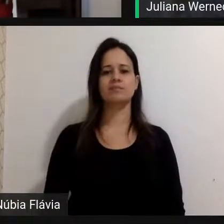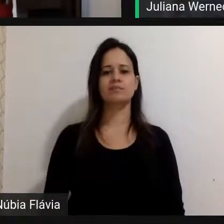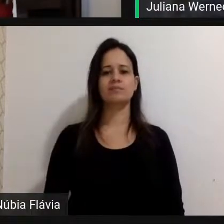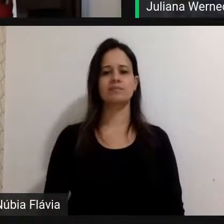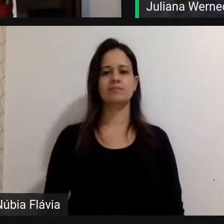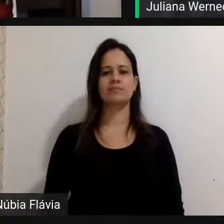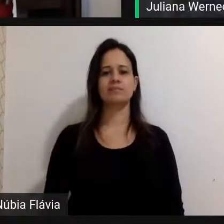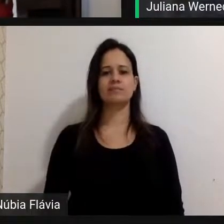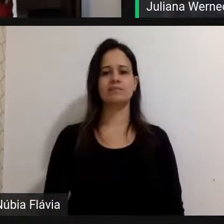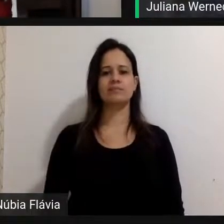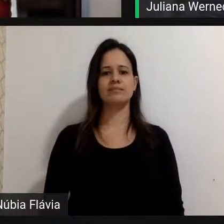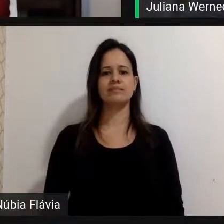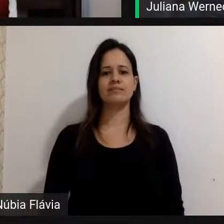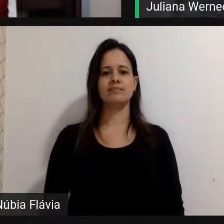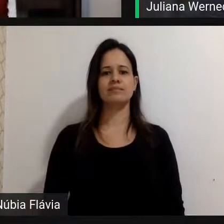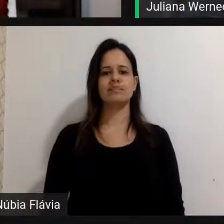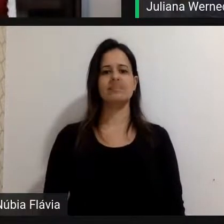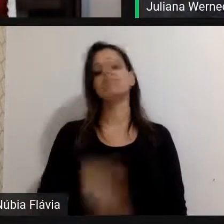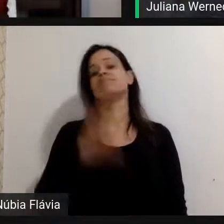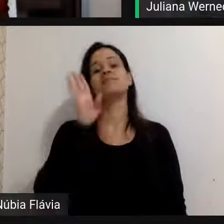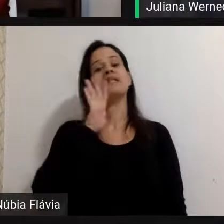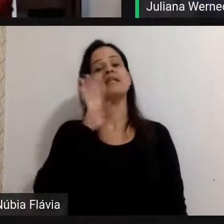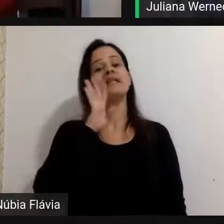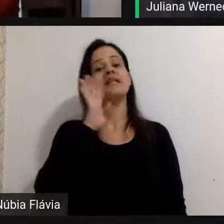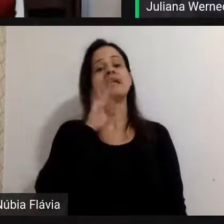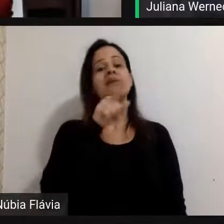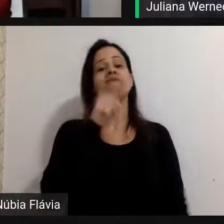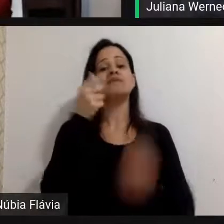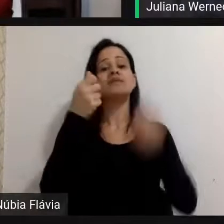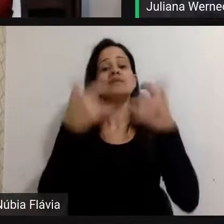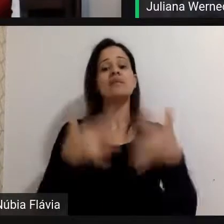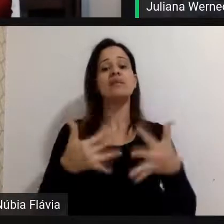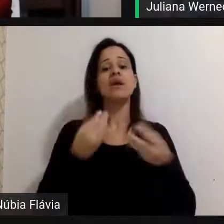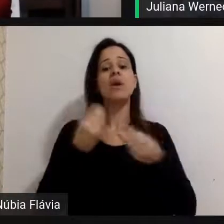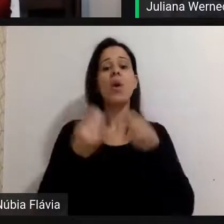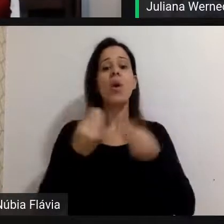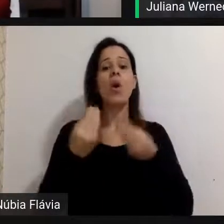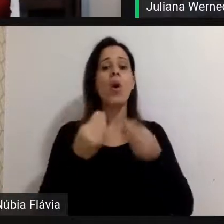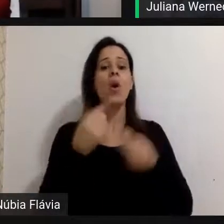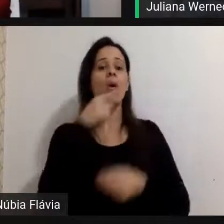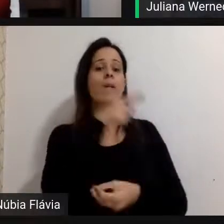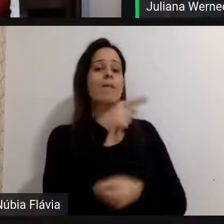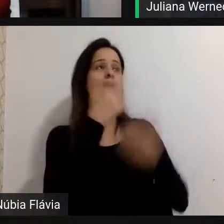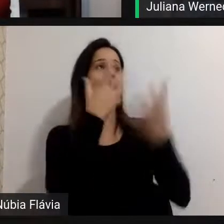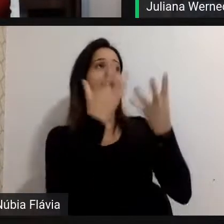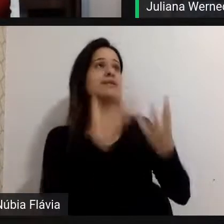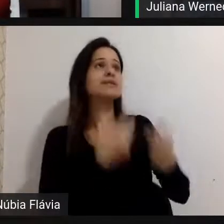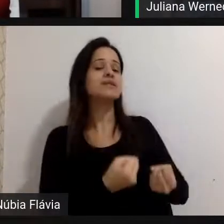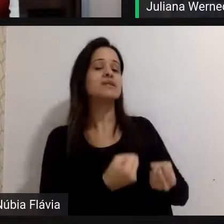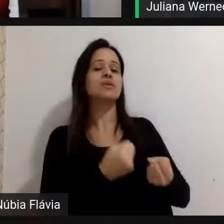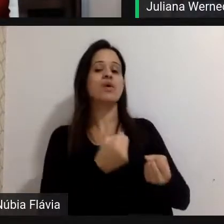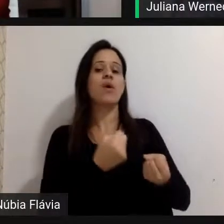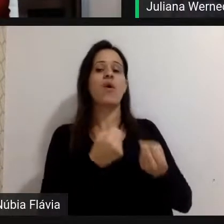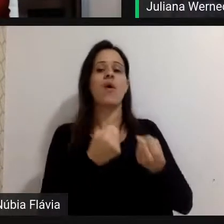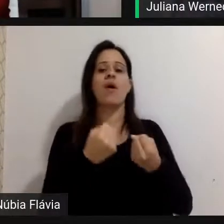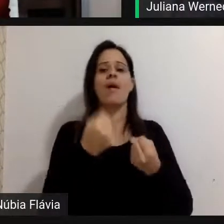E legal, Dani, isso que você fala, né, da diferença entre aceitação e conformismo, né? Isso